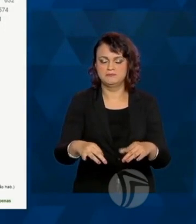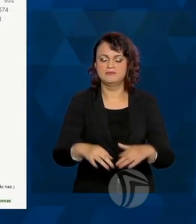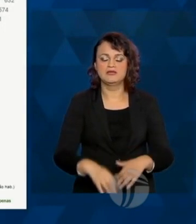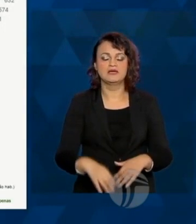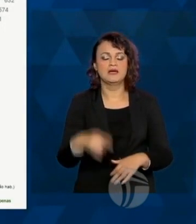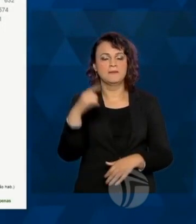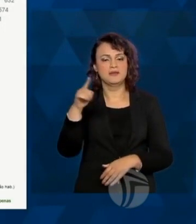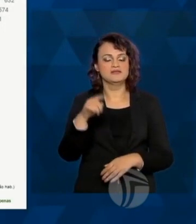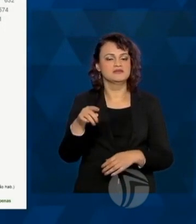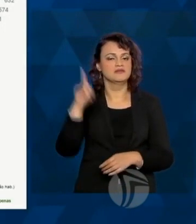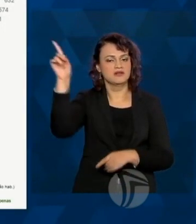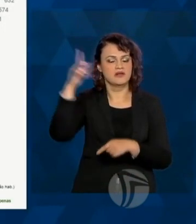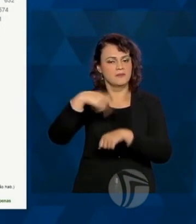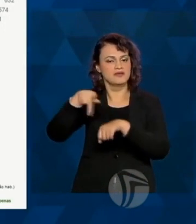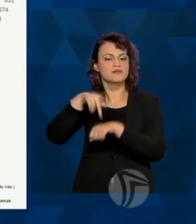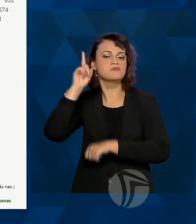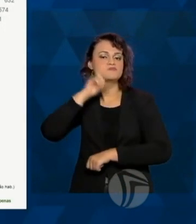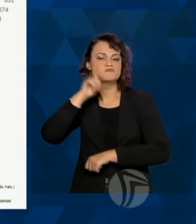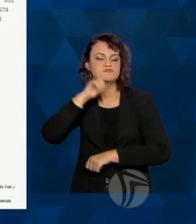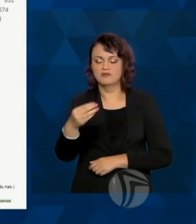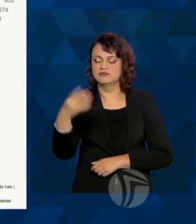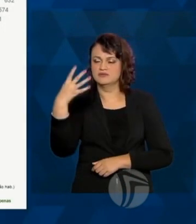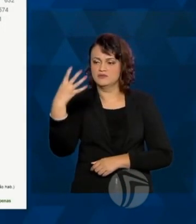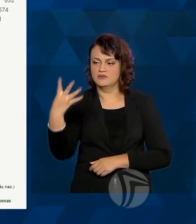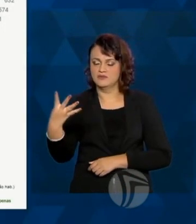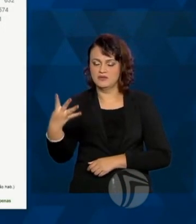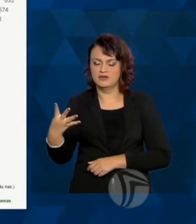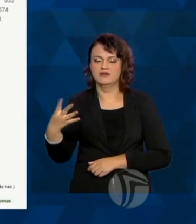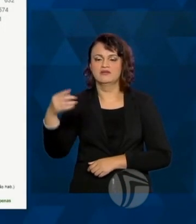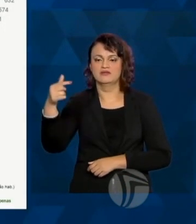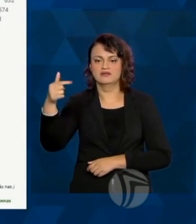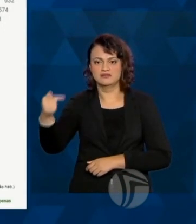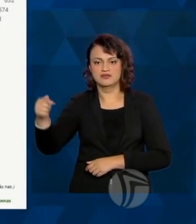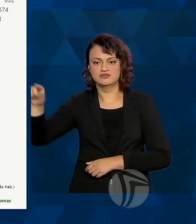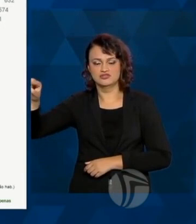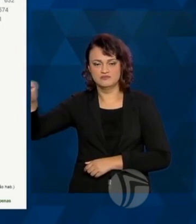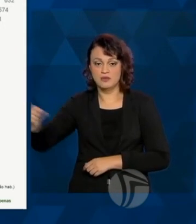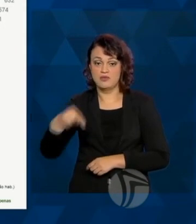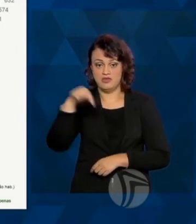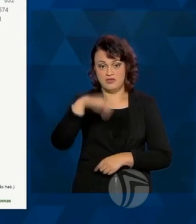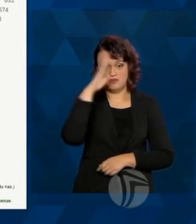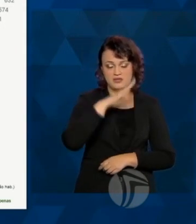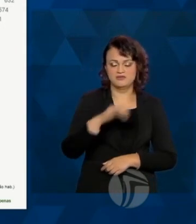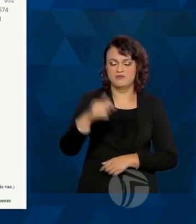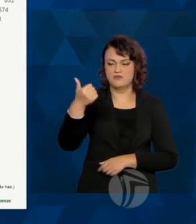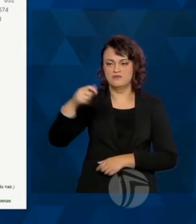Tendo os Estados Unidos liderando esse ranking e o Brasil com